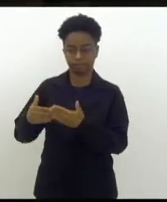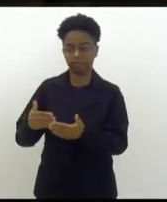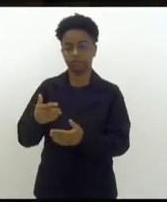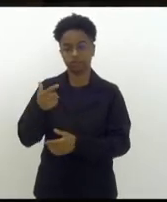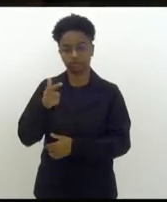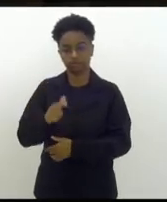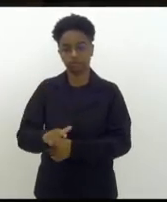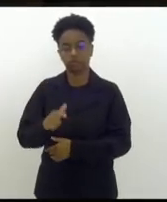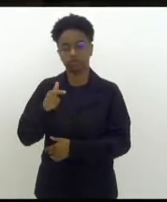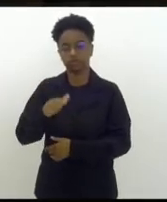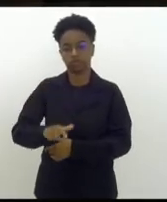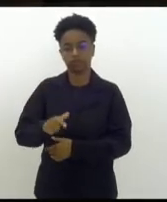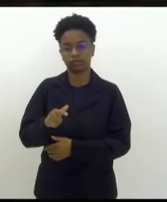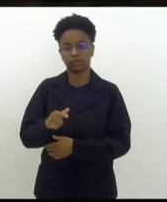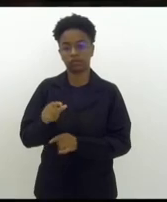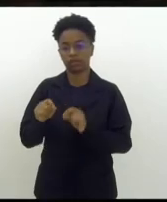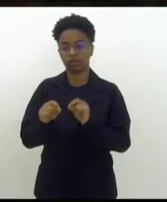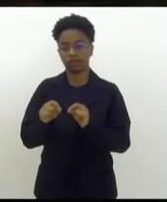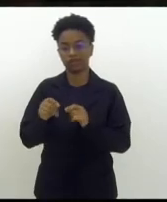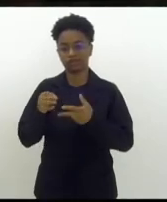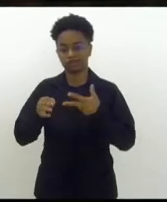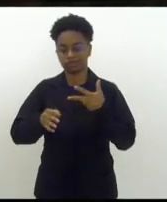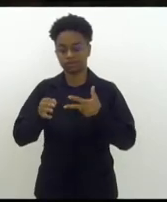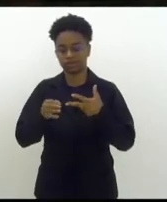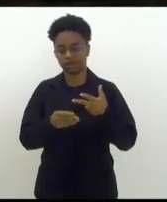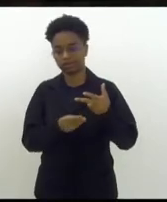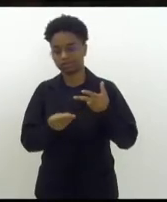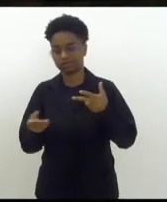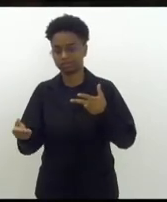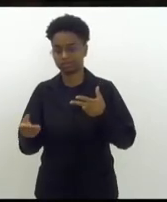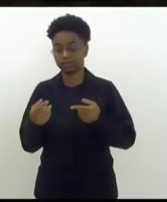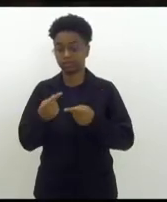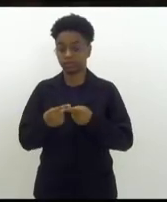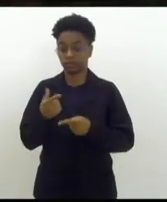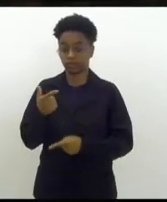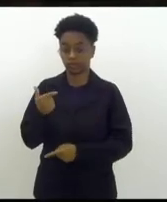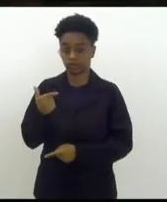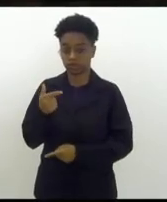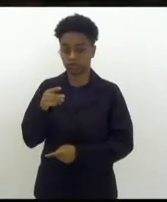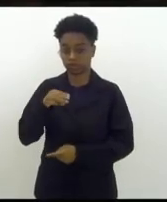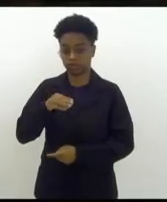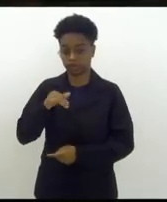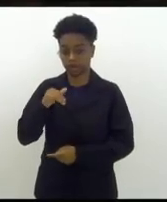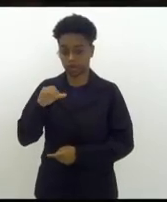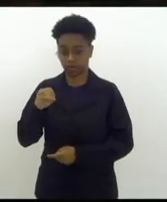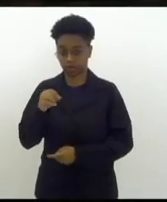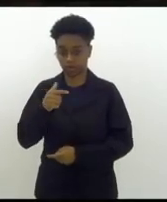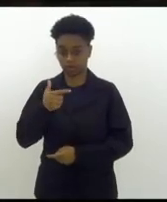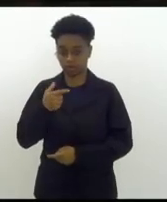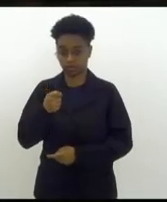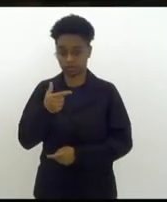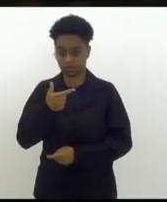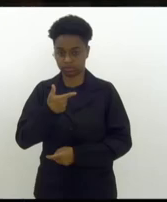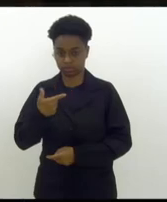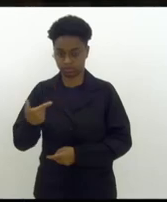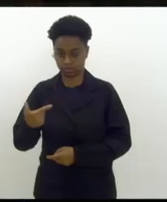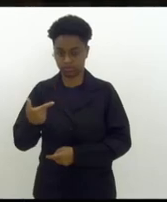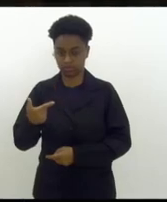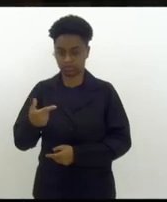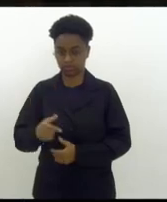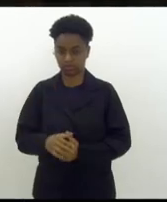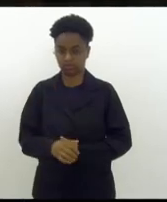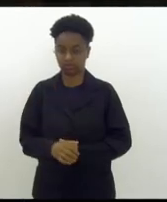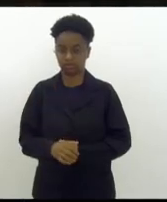tem caminhado no judiciário em 12/05 22 em relação